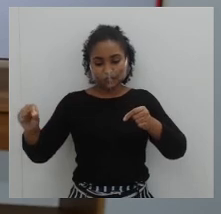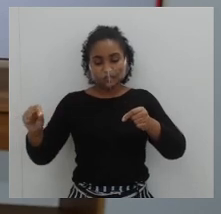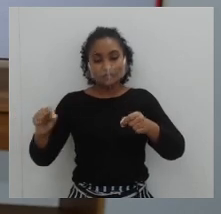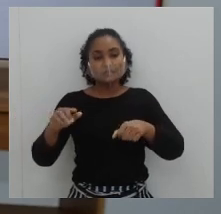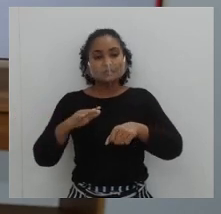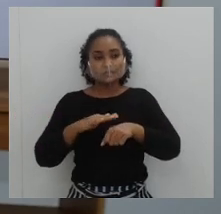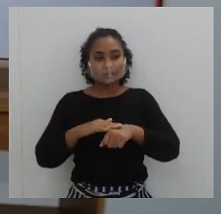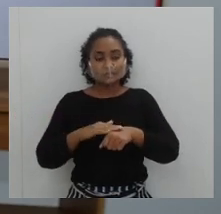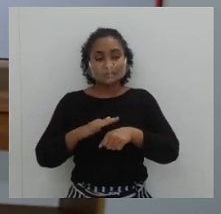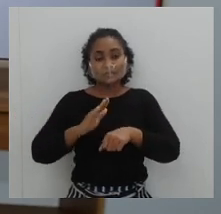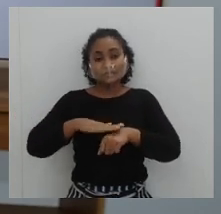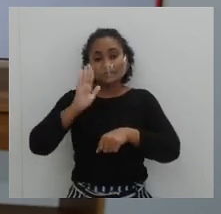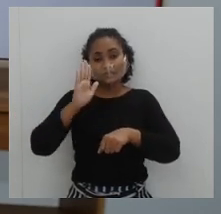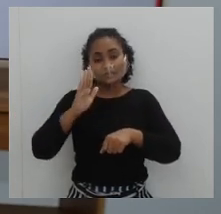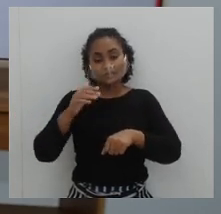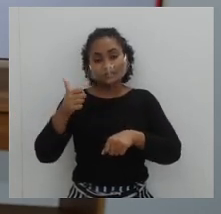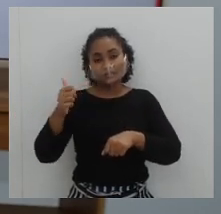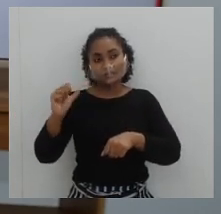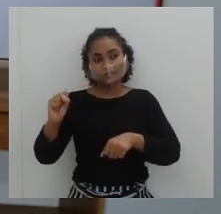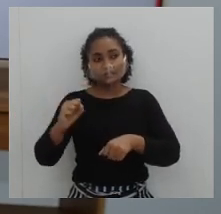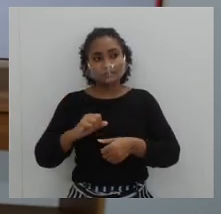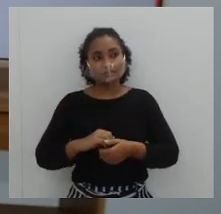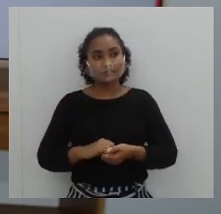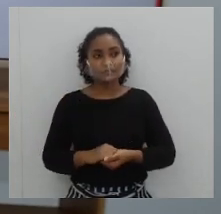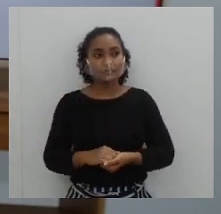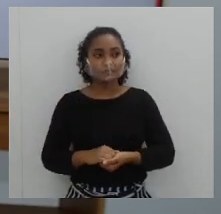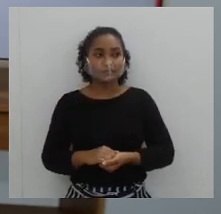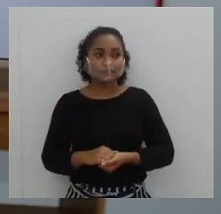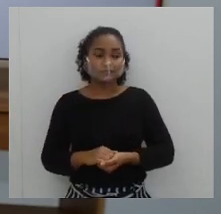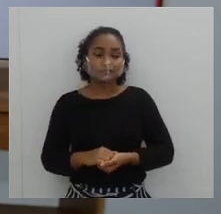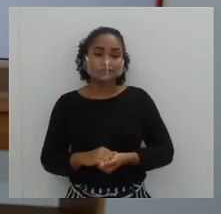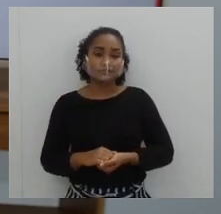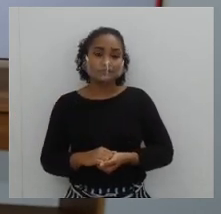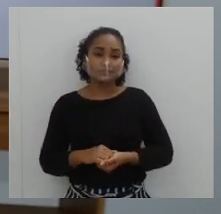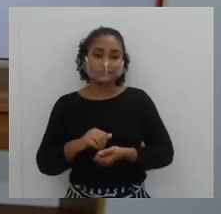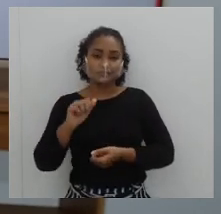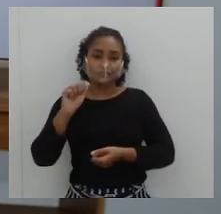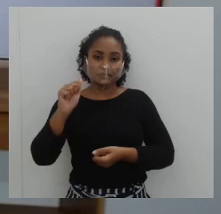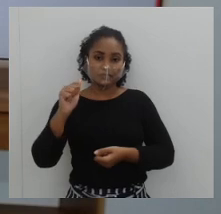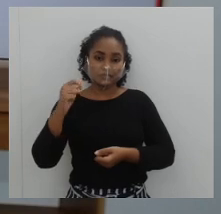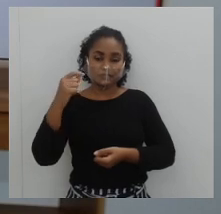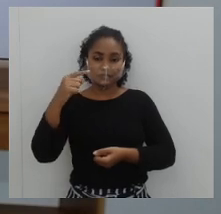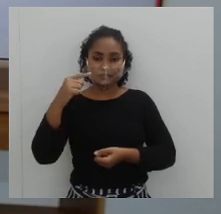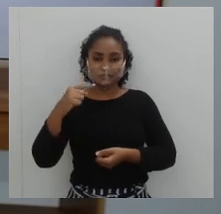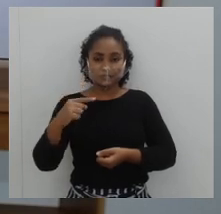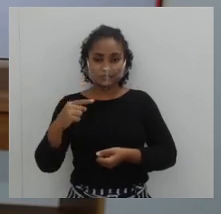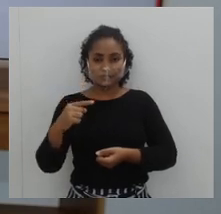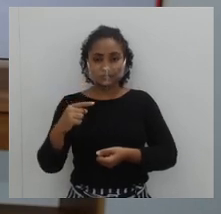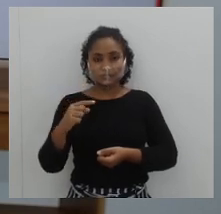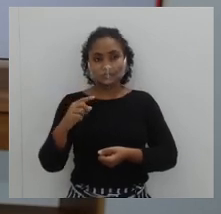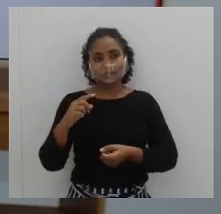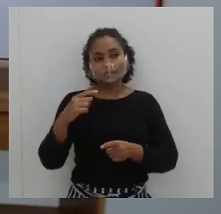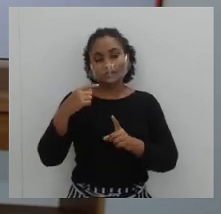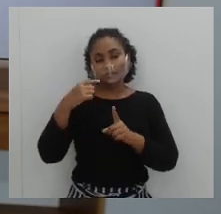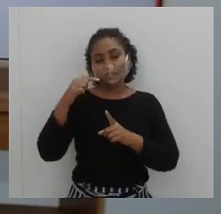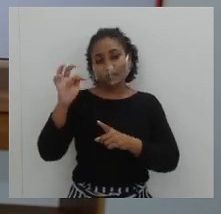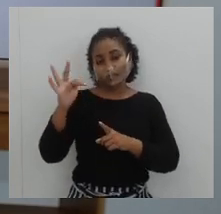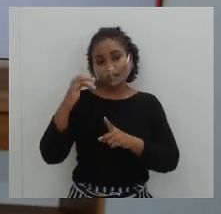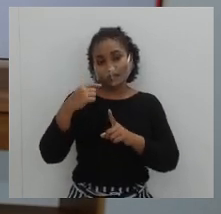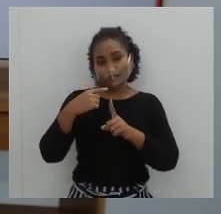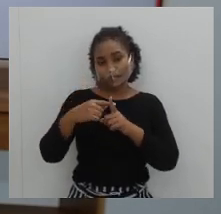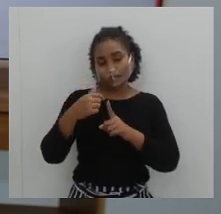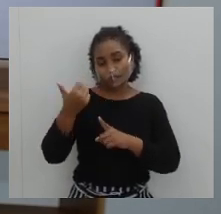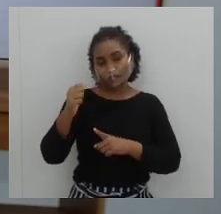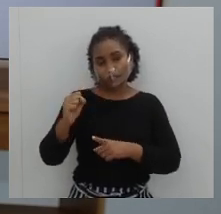excede o número de faces em 18 unidades. Então, a quantidade de arestas é igual à quantidade de faces mais 18.